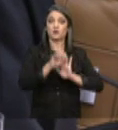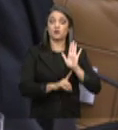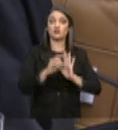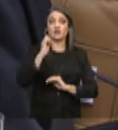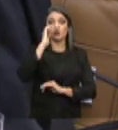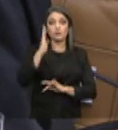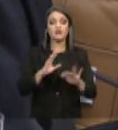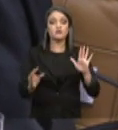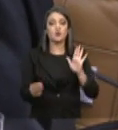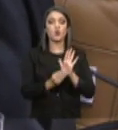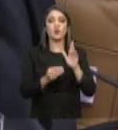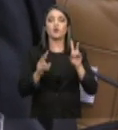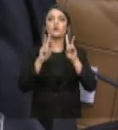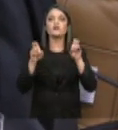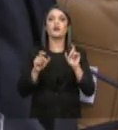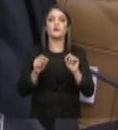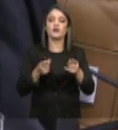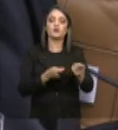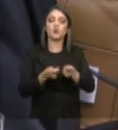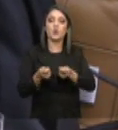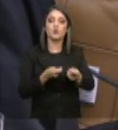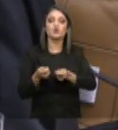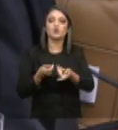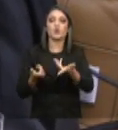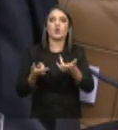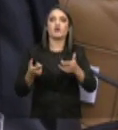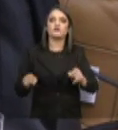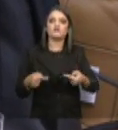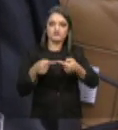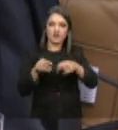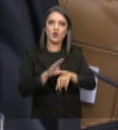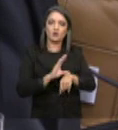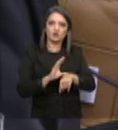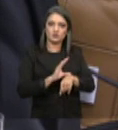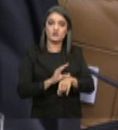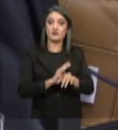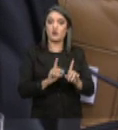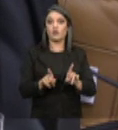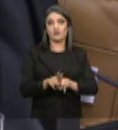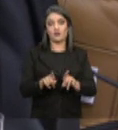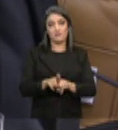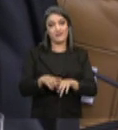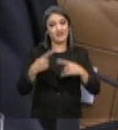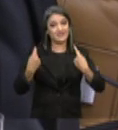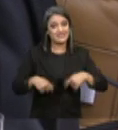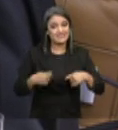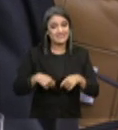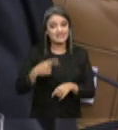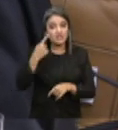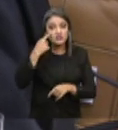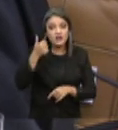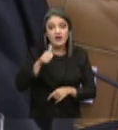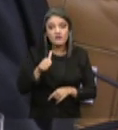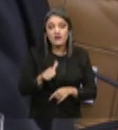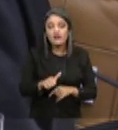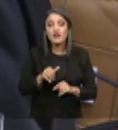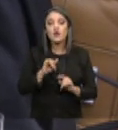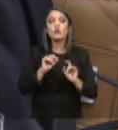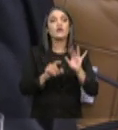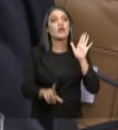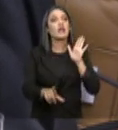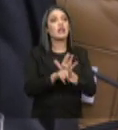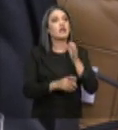o tema do controle de constitucionalidade e Por conseguinte a necessidade de verificar a compatibilidade